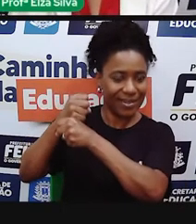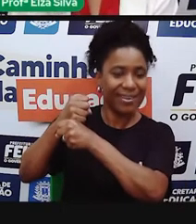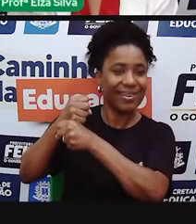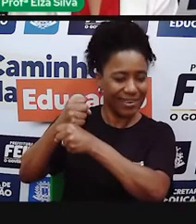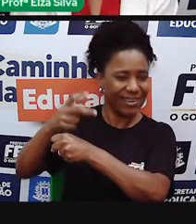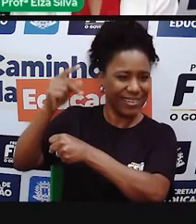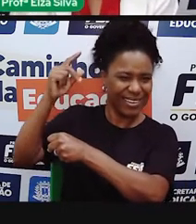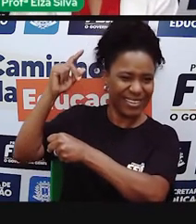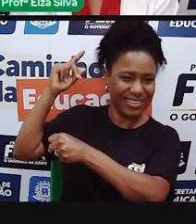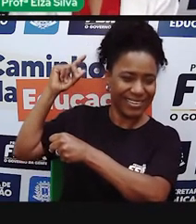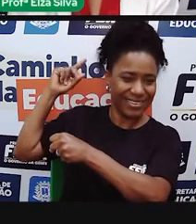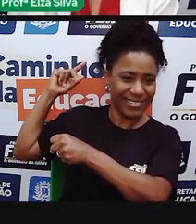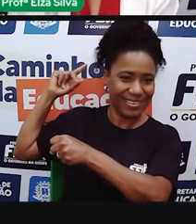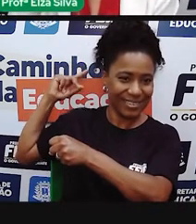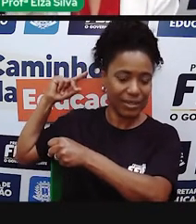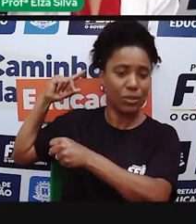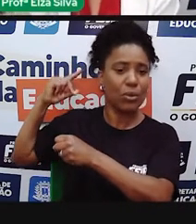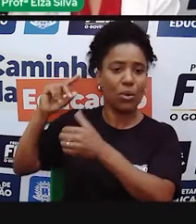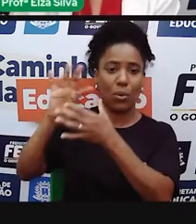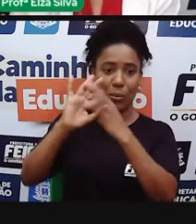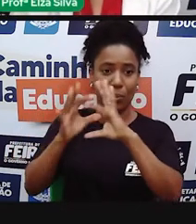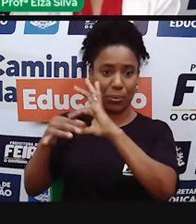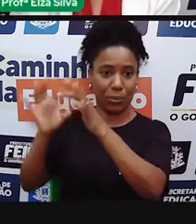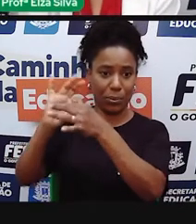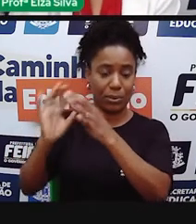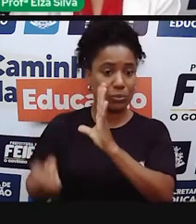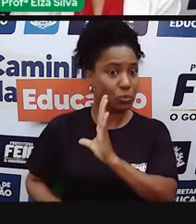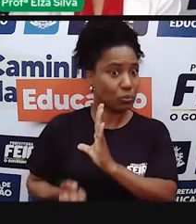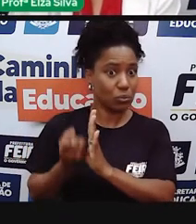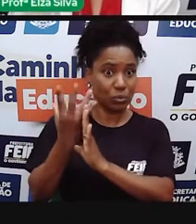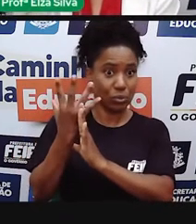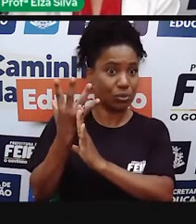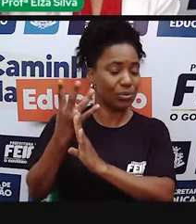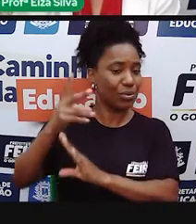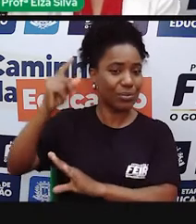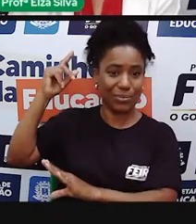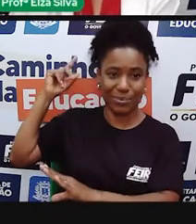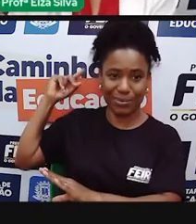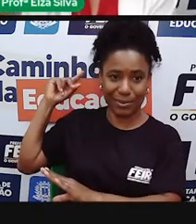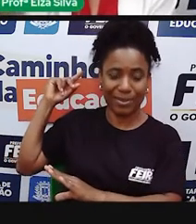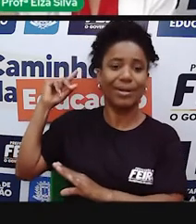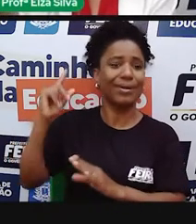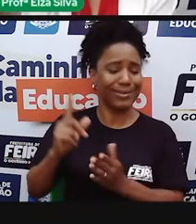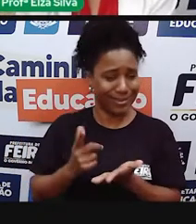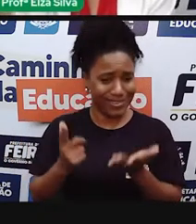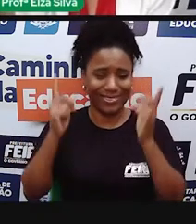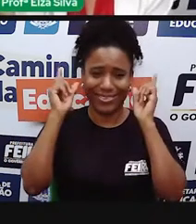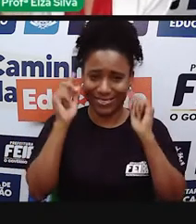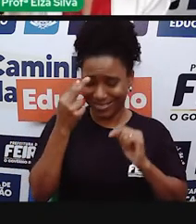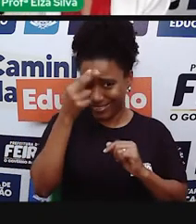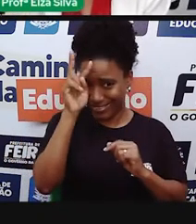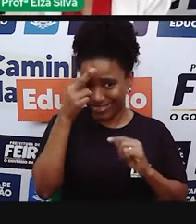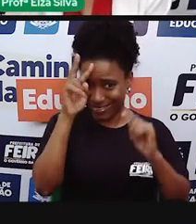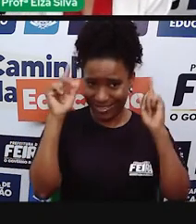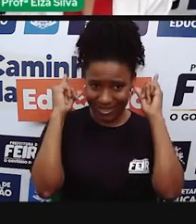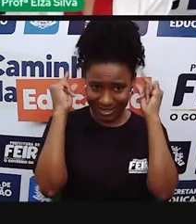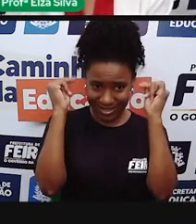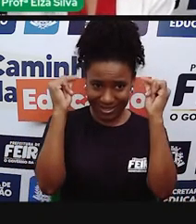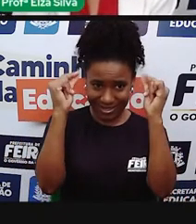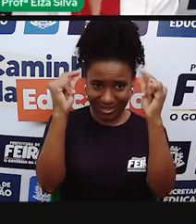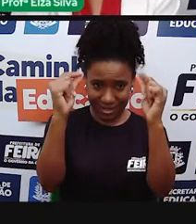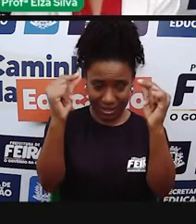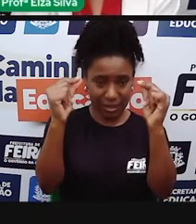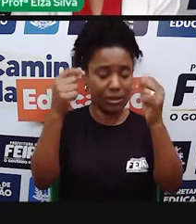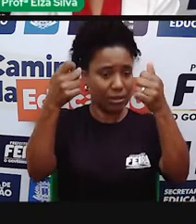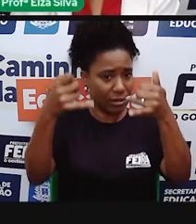muito tempo atrás. A mitologia grega diz que eles foram criados há 3 mil anos atrás,